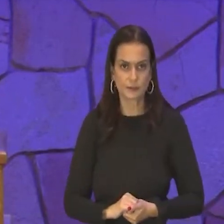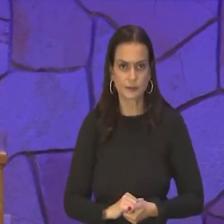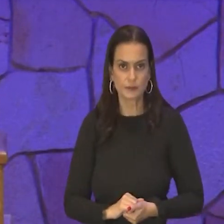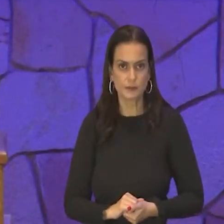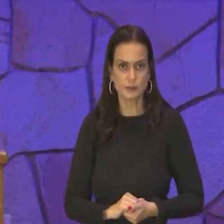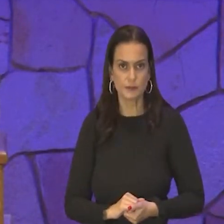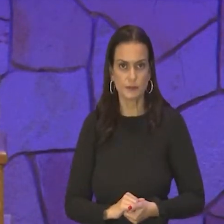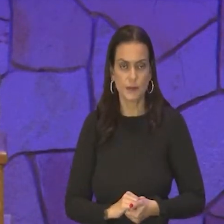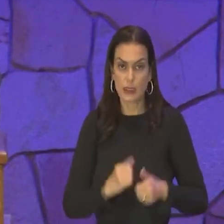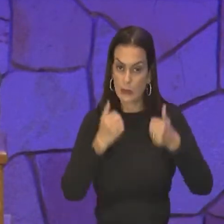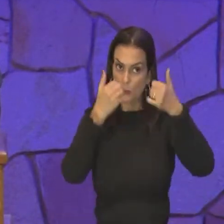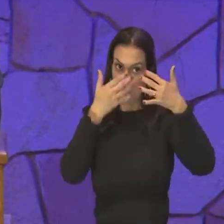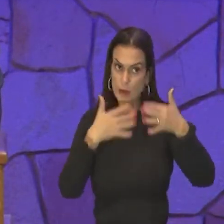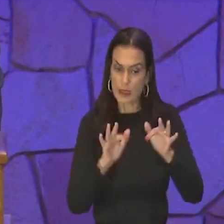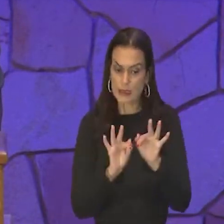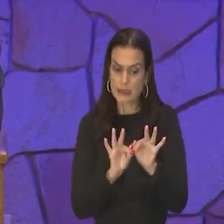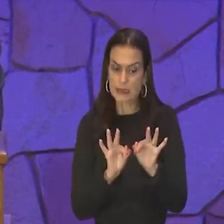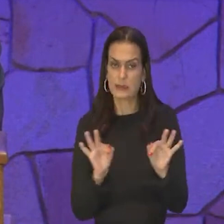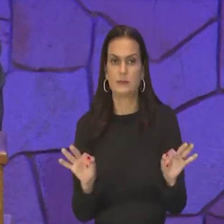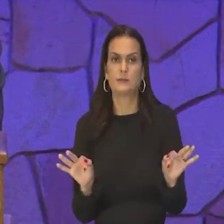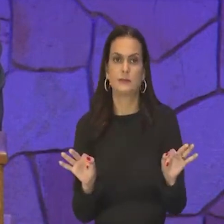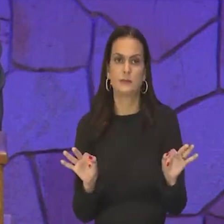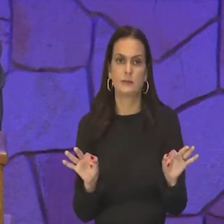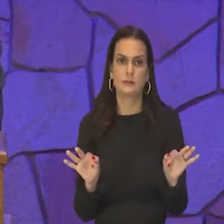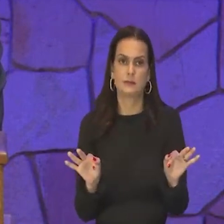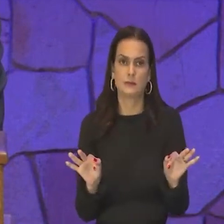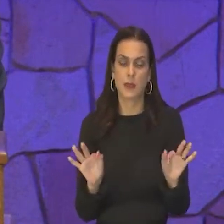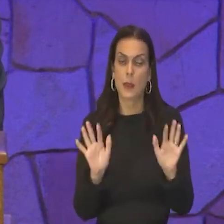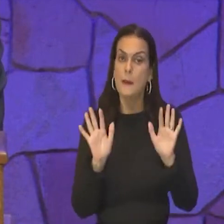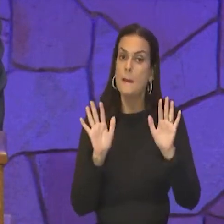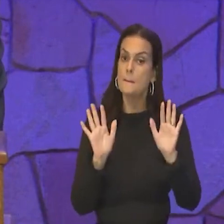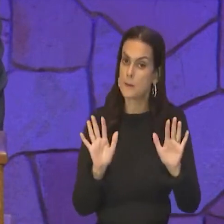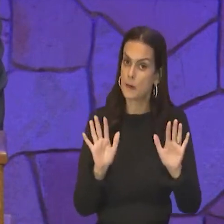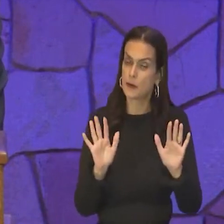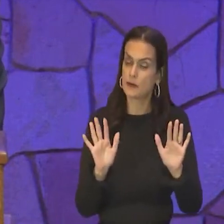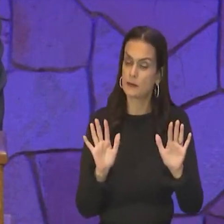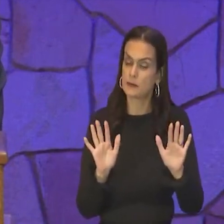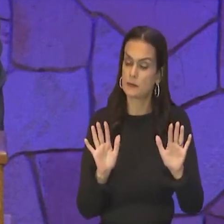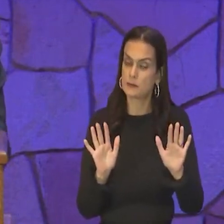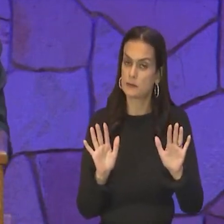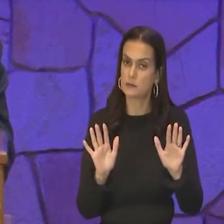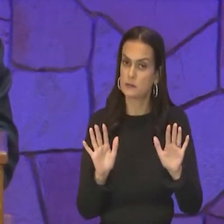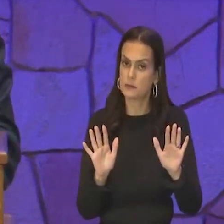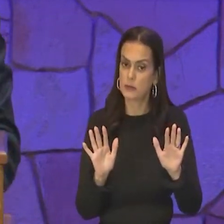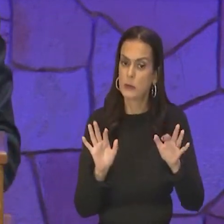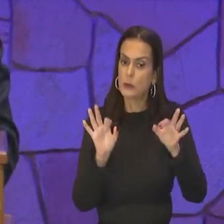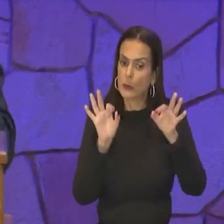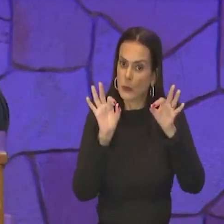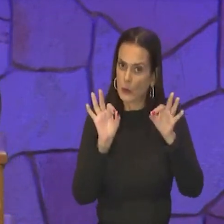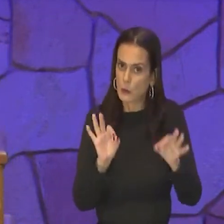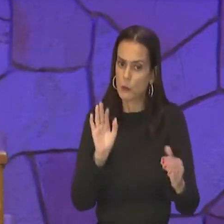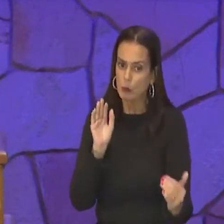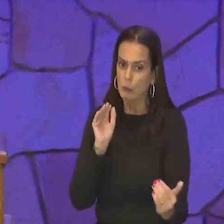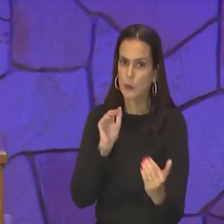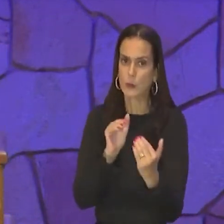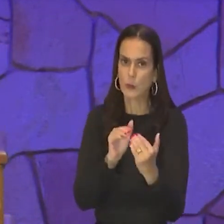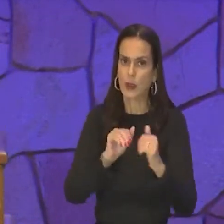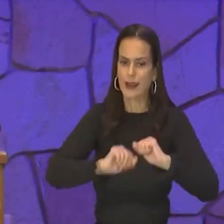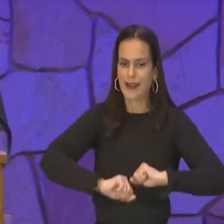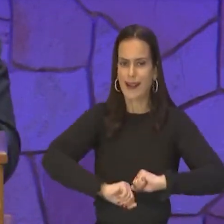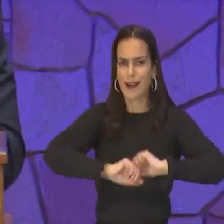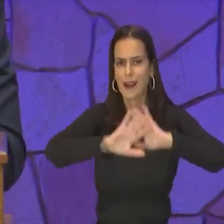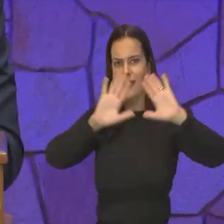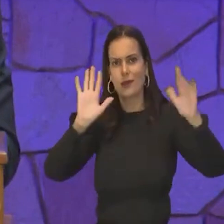Uma definição muito simples, mas extremamente precisa,